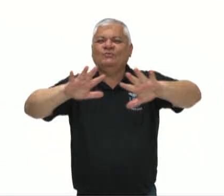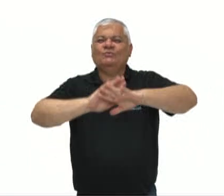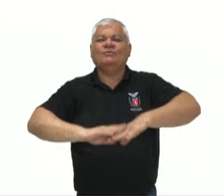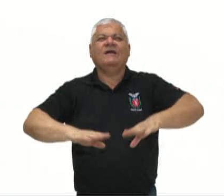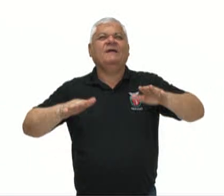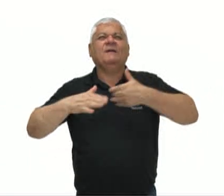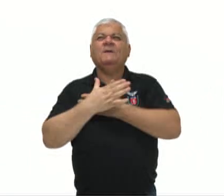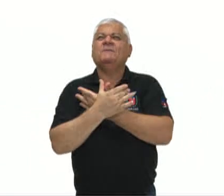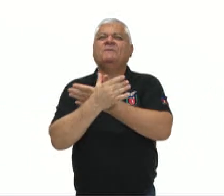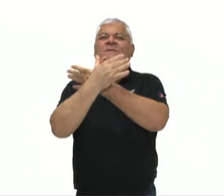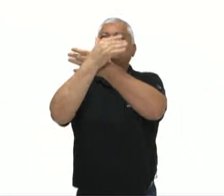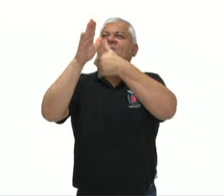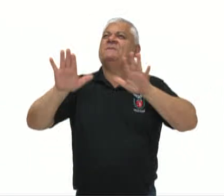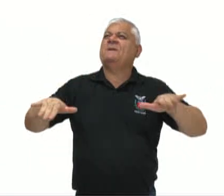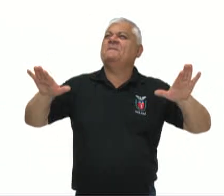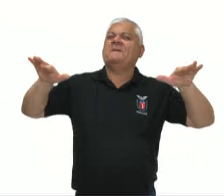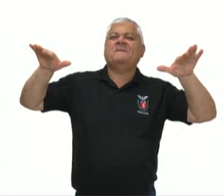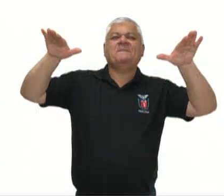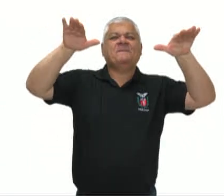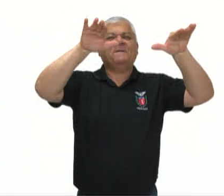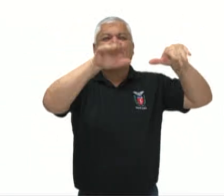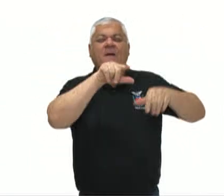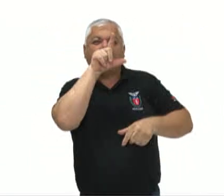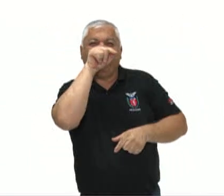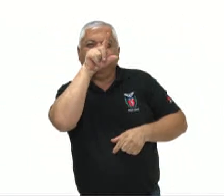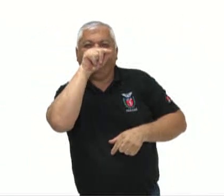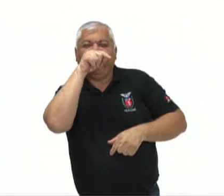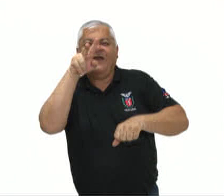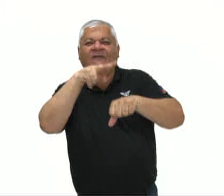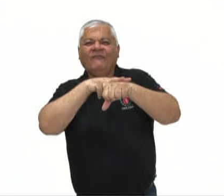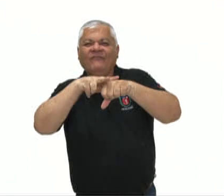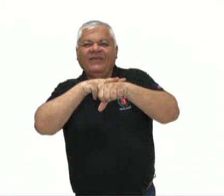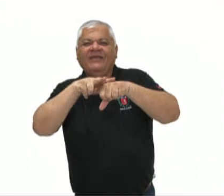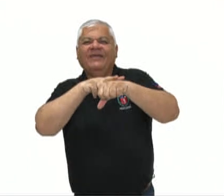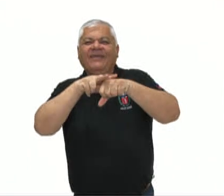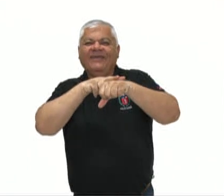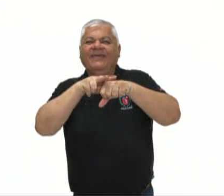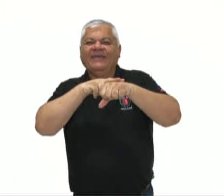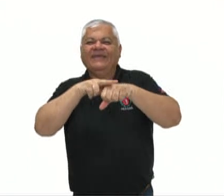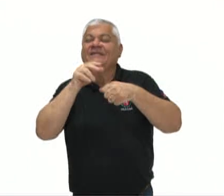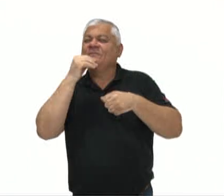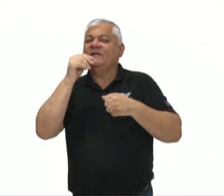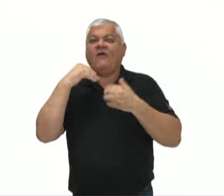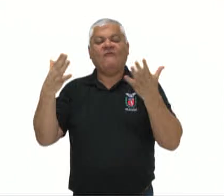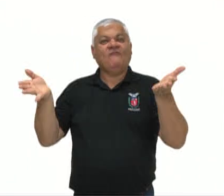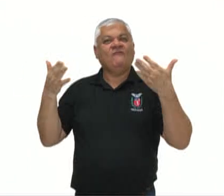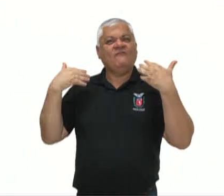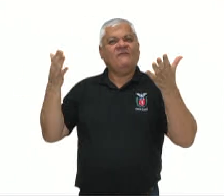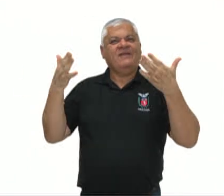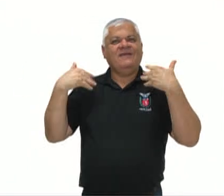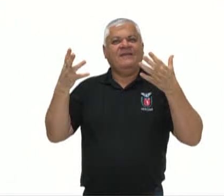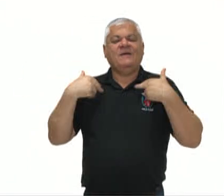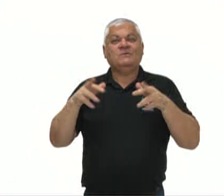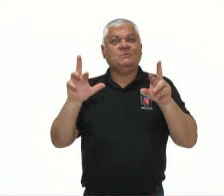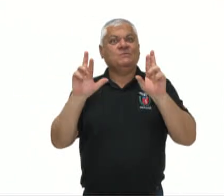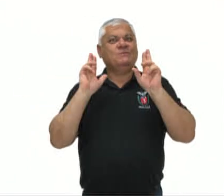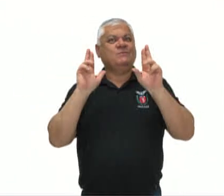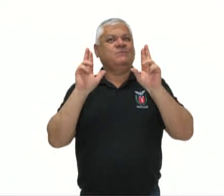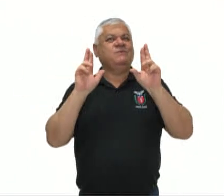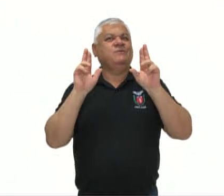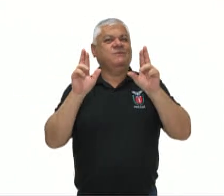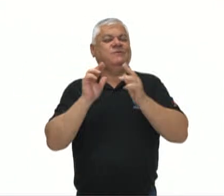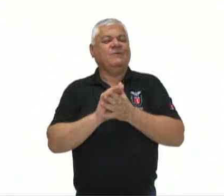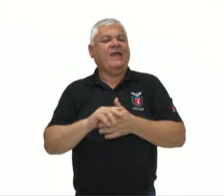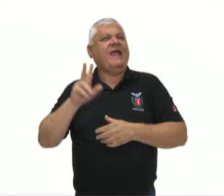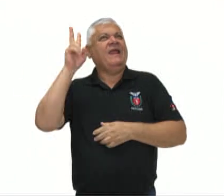verdes esvoaçavam gritando. O burralho cinzento do verão vestira-se todo de esperança.